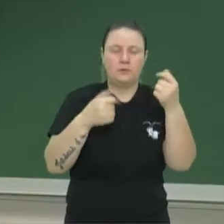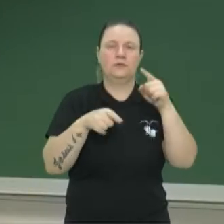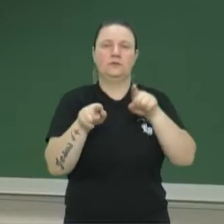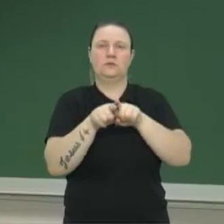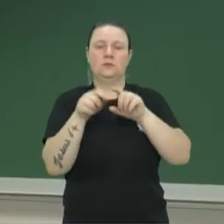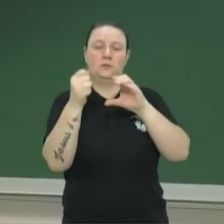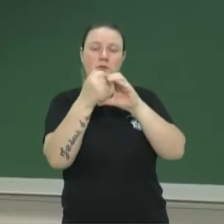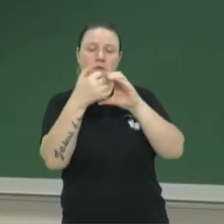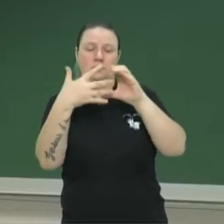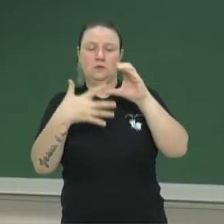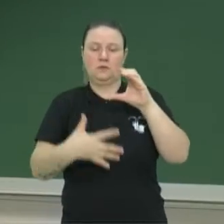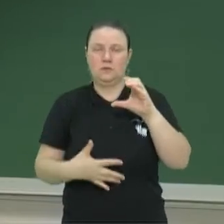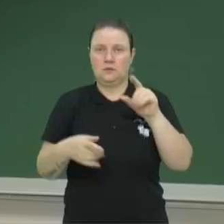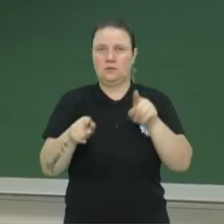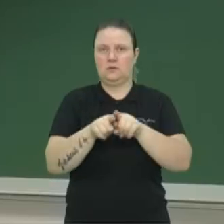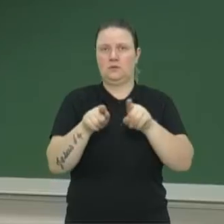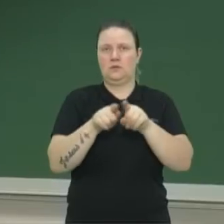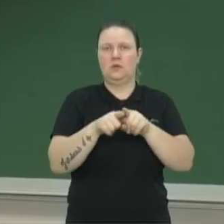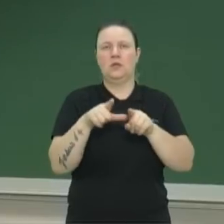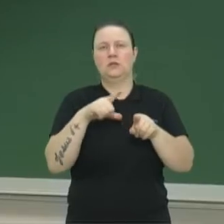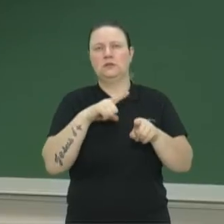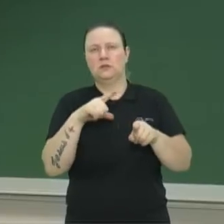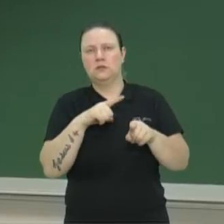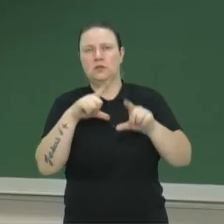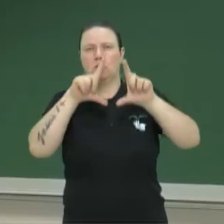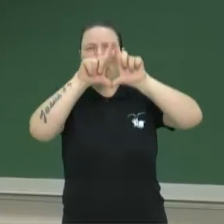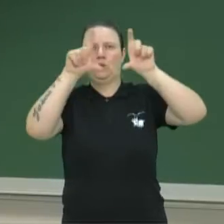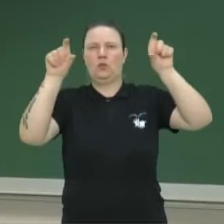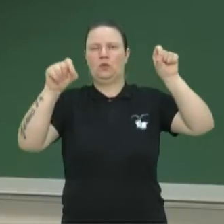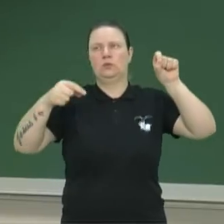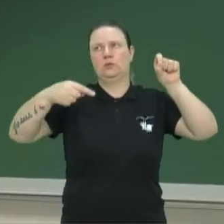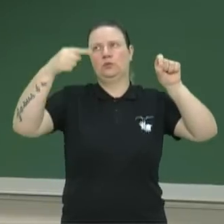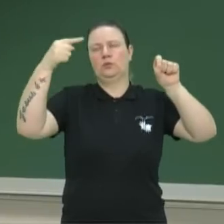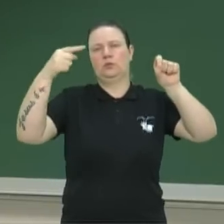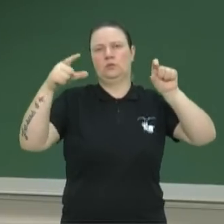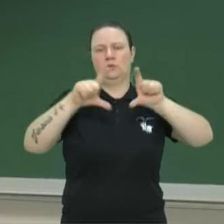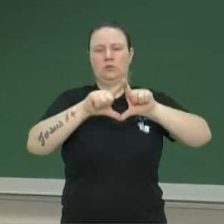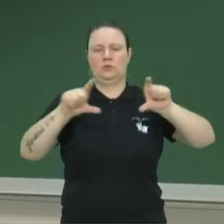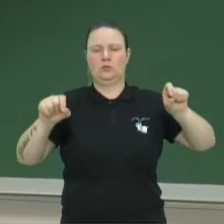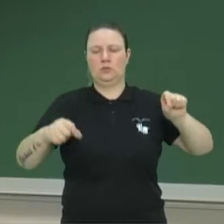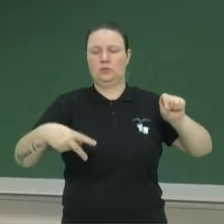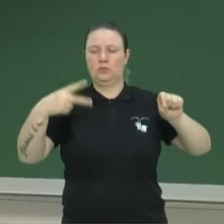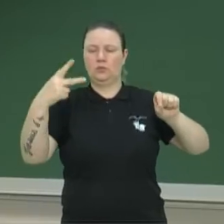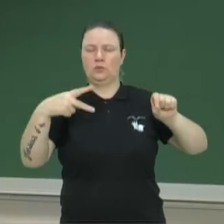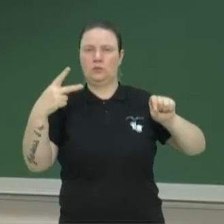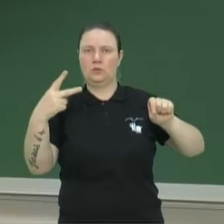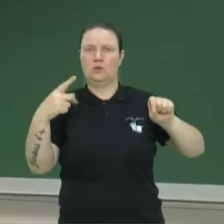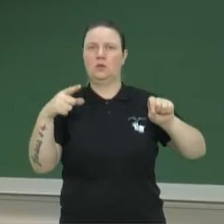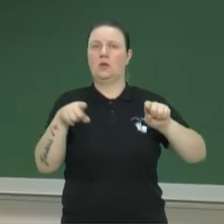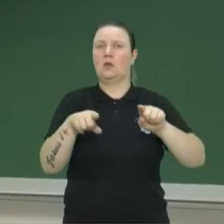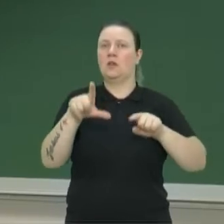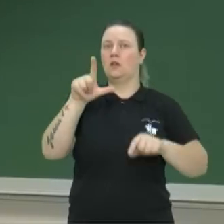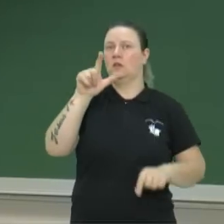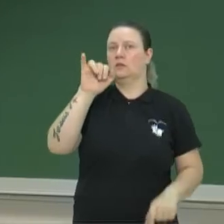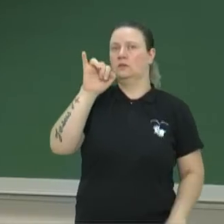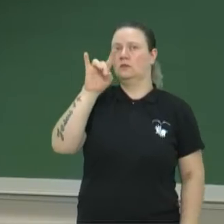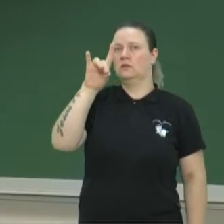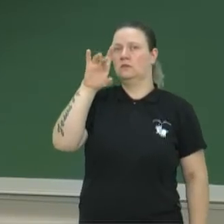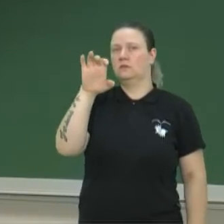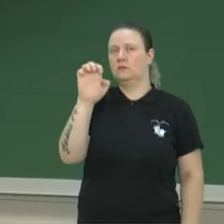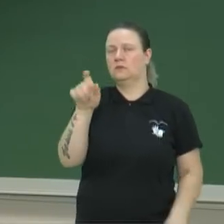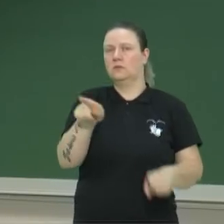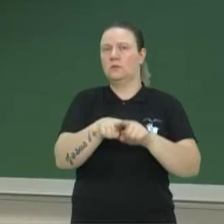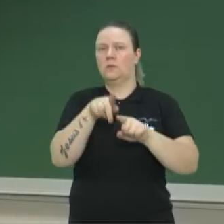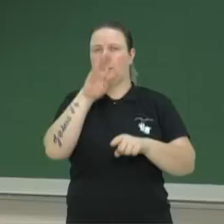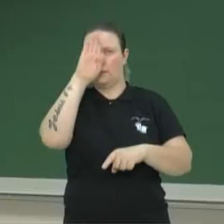Algumas características, né? Nós temos manchete, subtítulo, o primeiro parágrafo se chama lead, né? Traz as